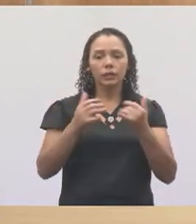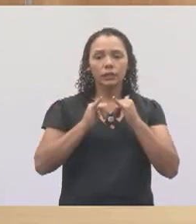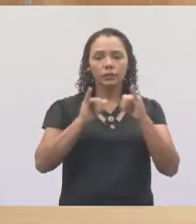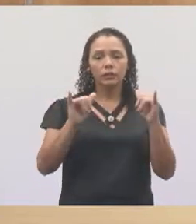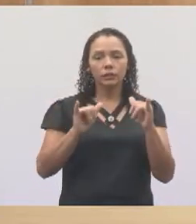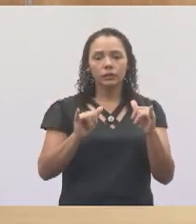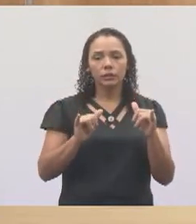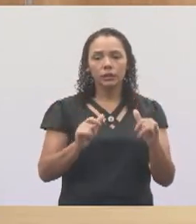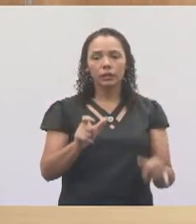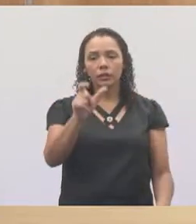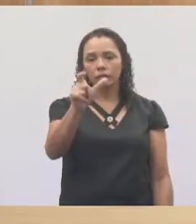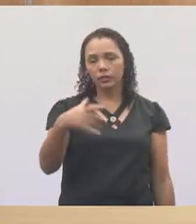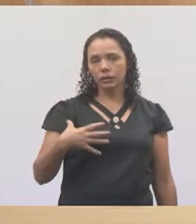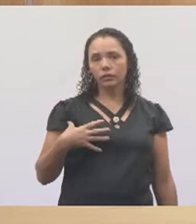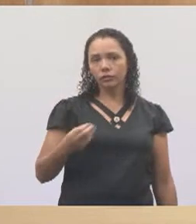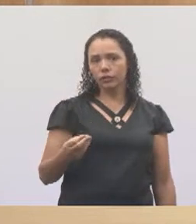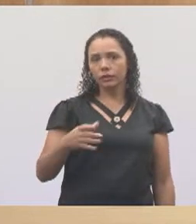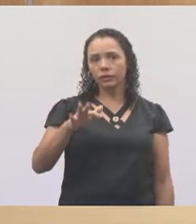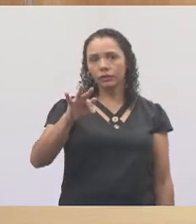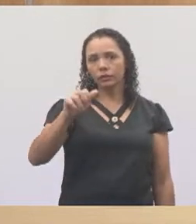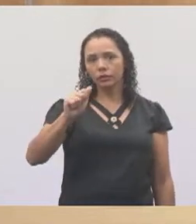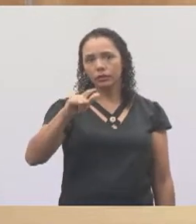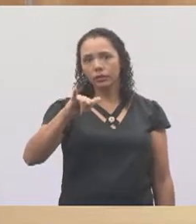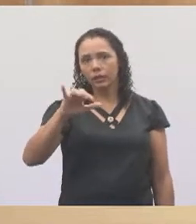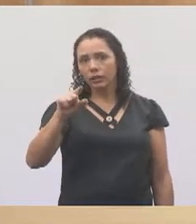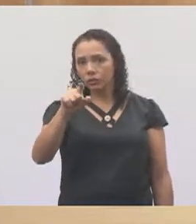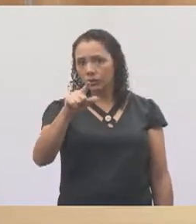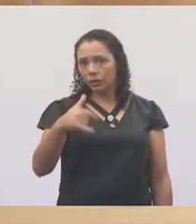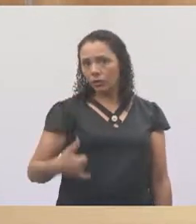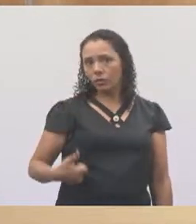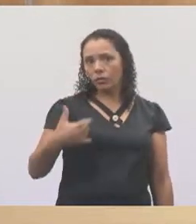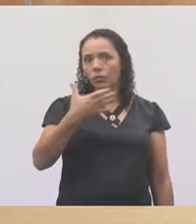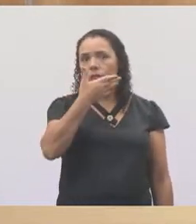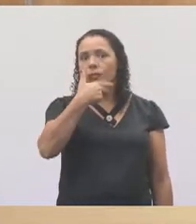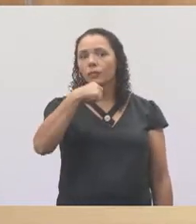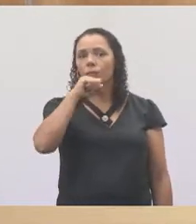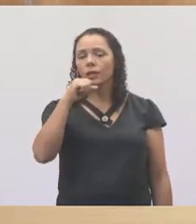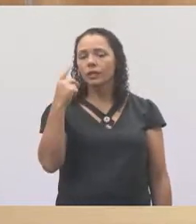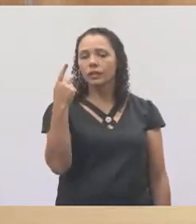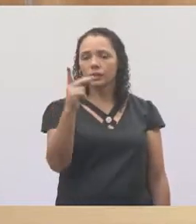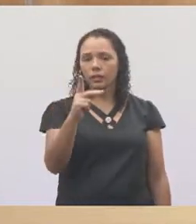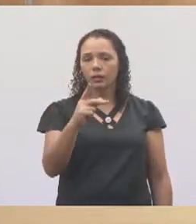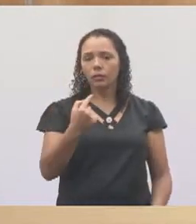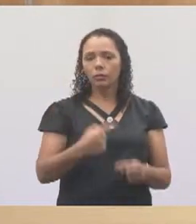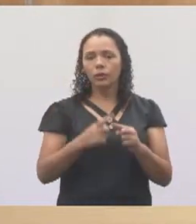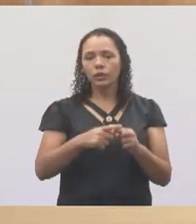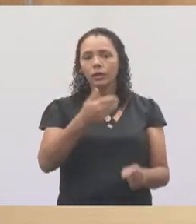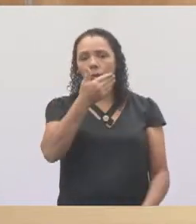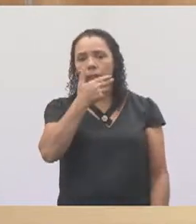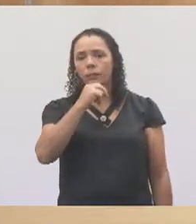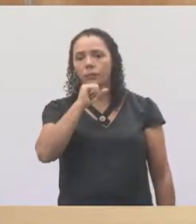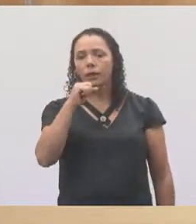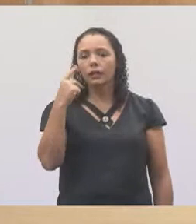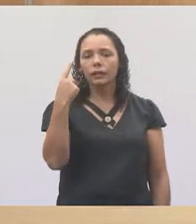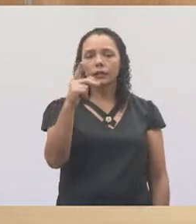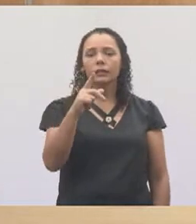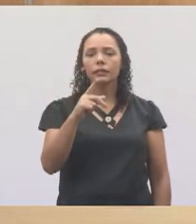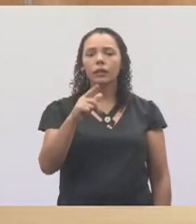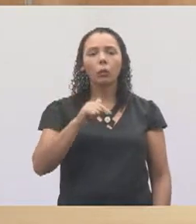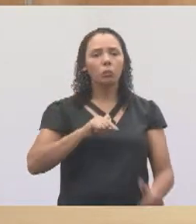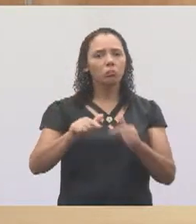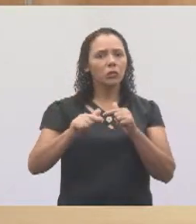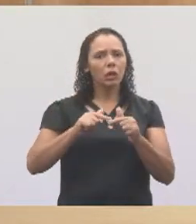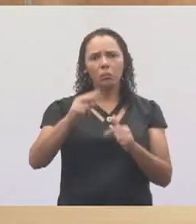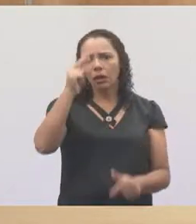ter muito orgulho do seu pai, não é? Pelo legado que ele construiu nessa cidade, e eu tenho certeza que o seu pai não morreu para